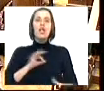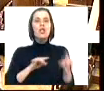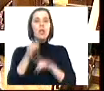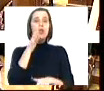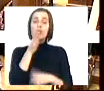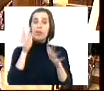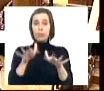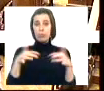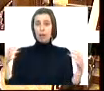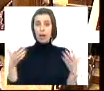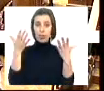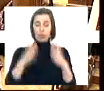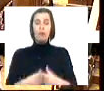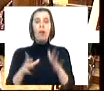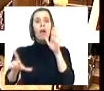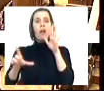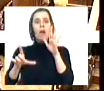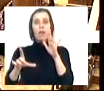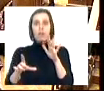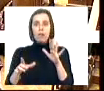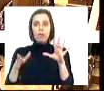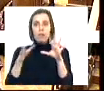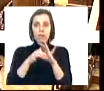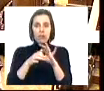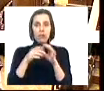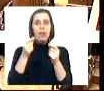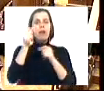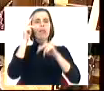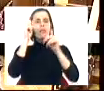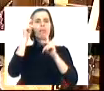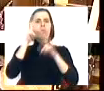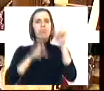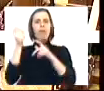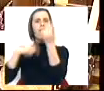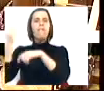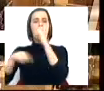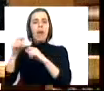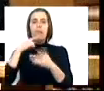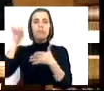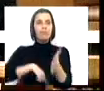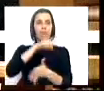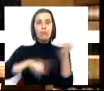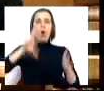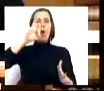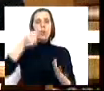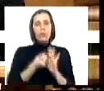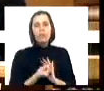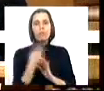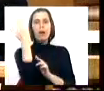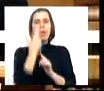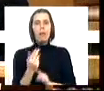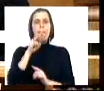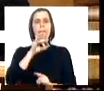senhoras e senhores deputados, a leiloeira Christie's cancelou ontem a venda das 85 obras de